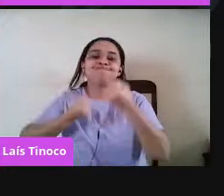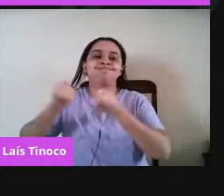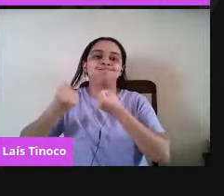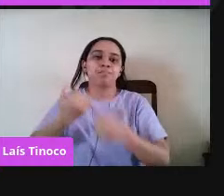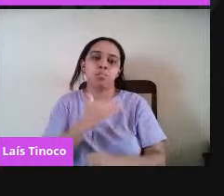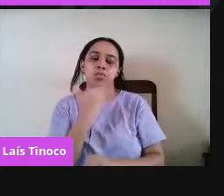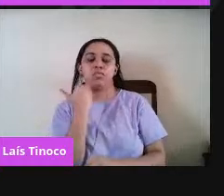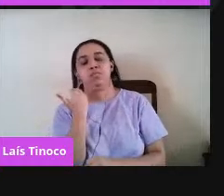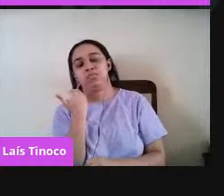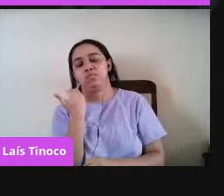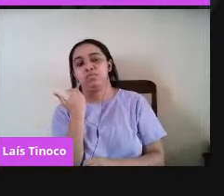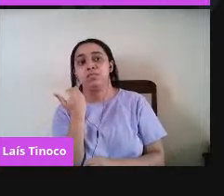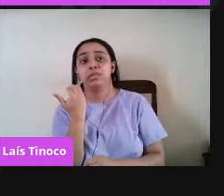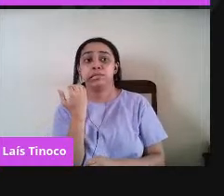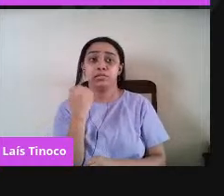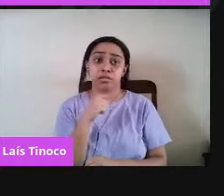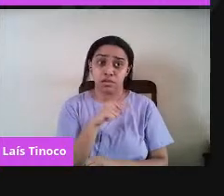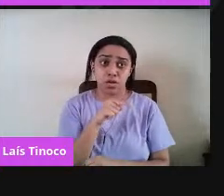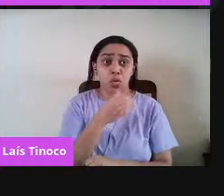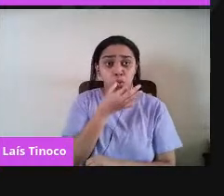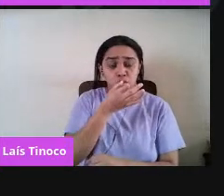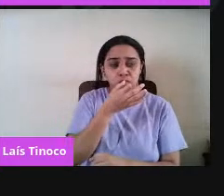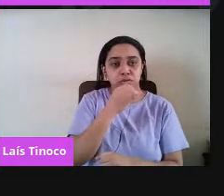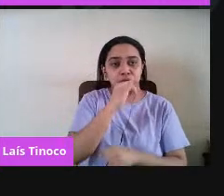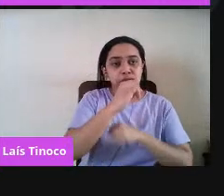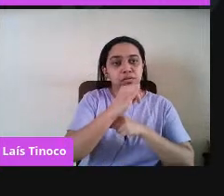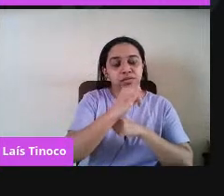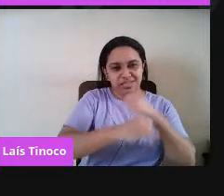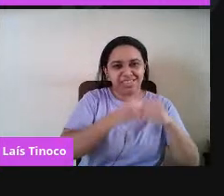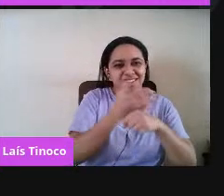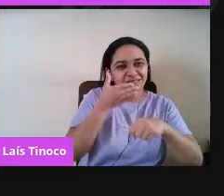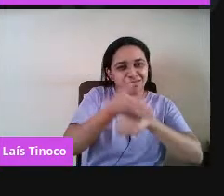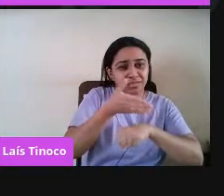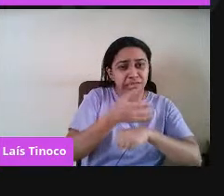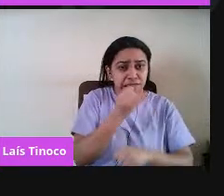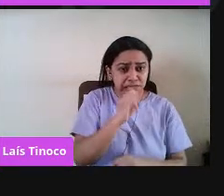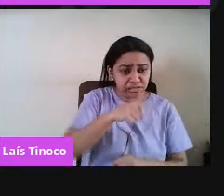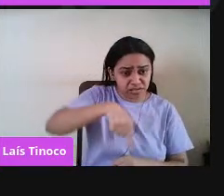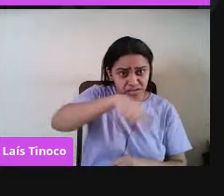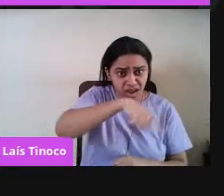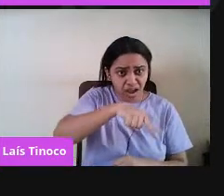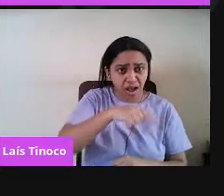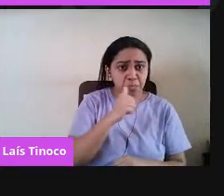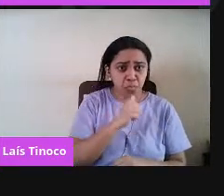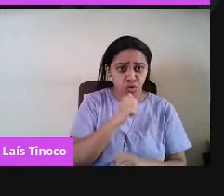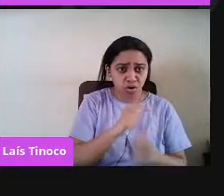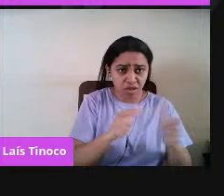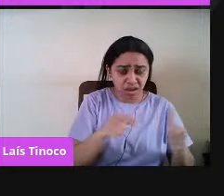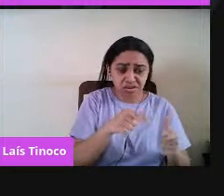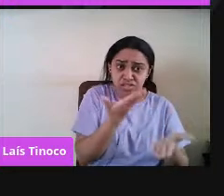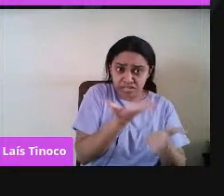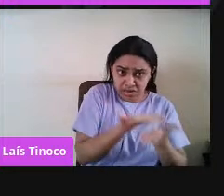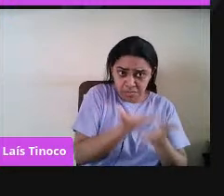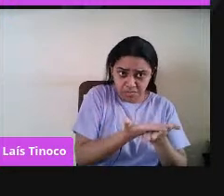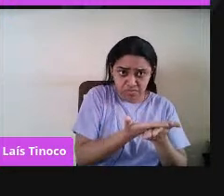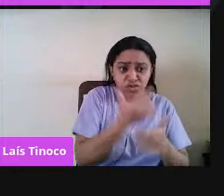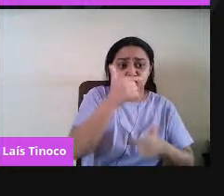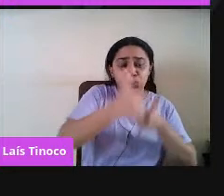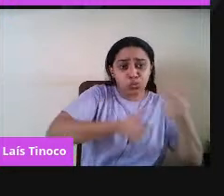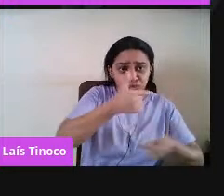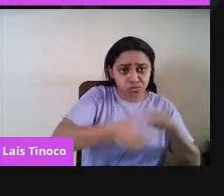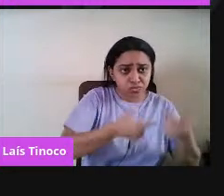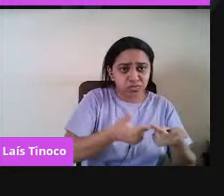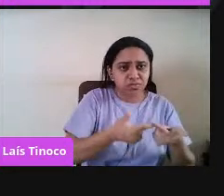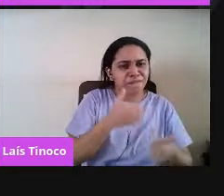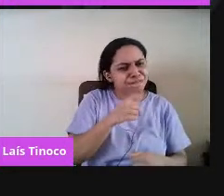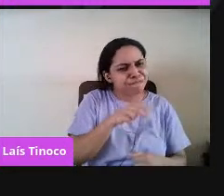aqui, se estivessem trabalhando e estudando, não iria ter tempo para serem torturadas. Vão construir estradas e trabalhar na conservação